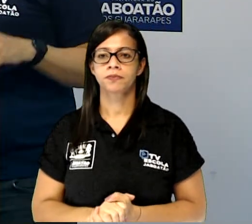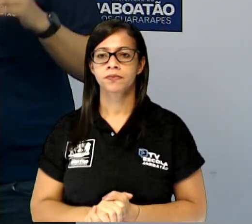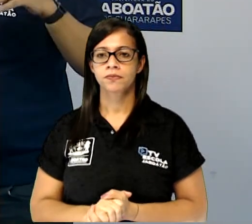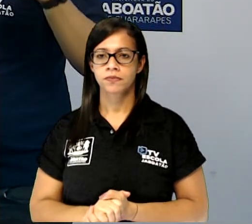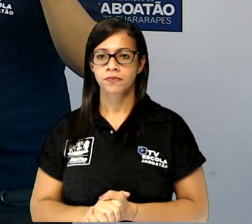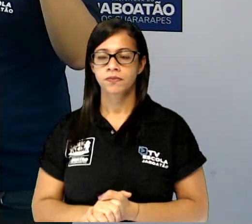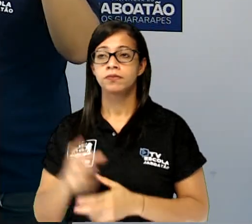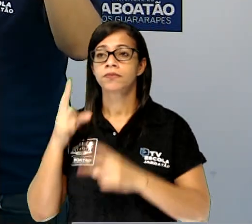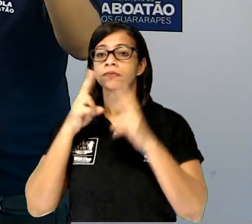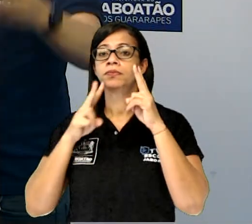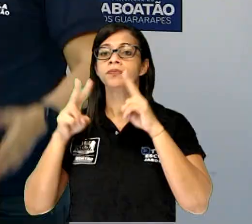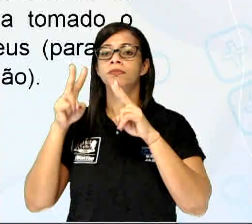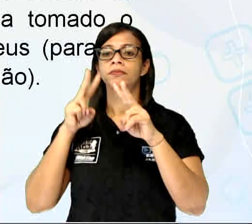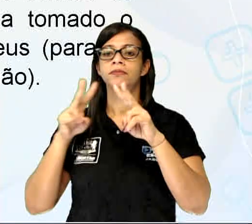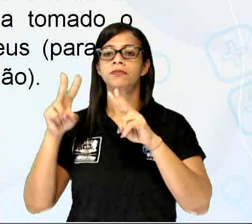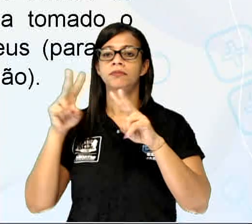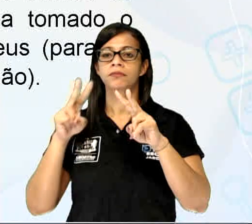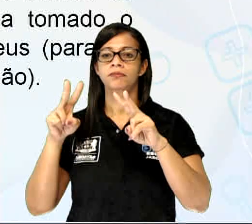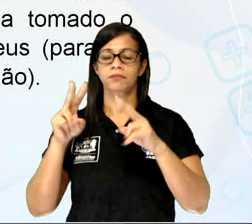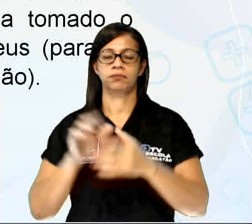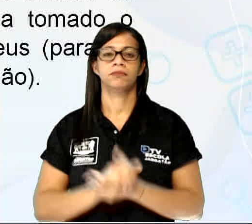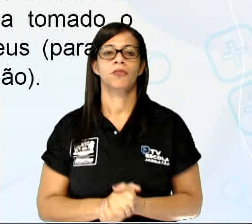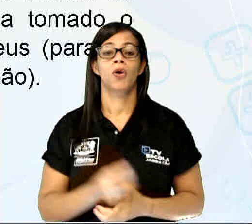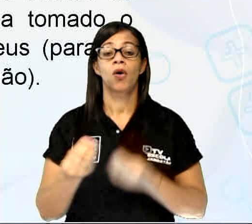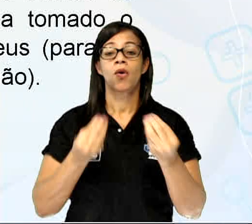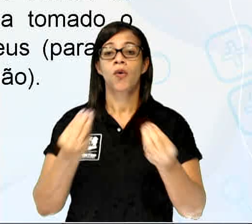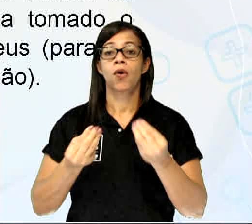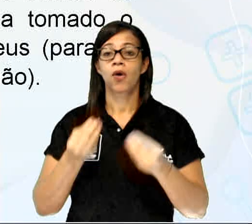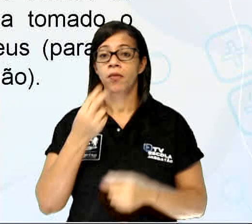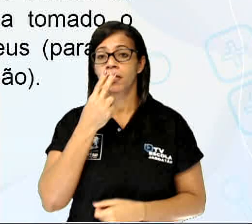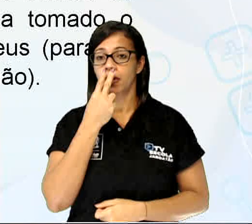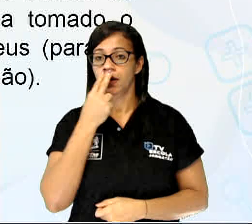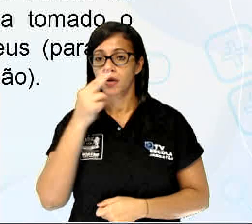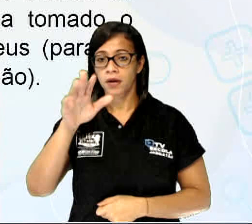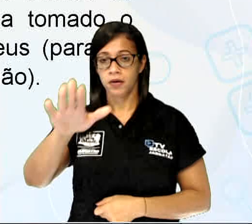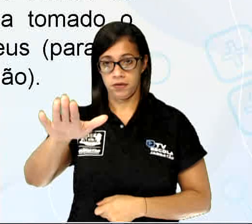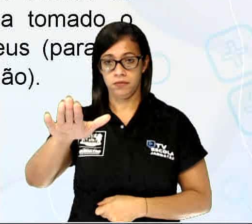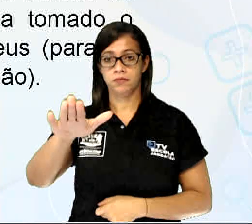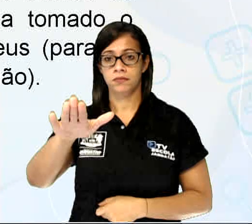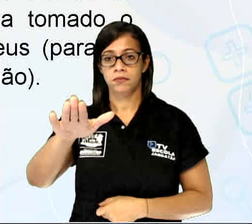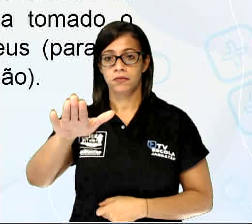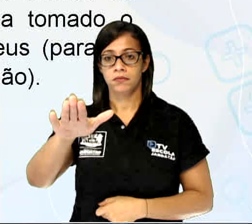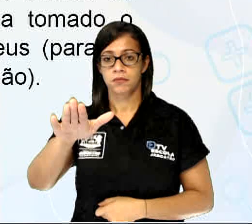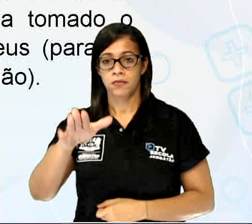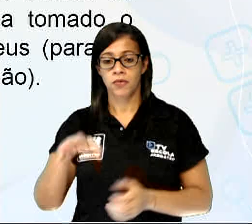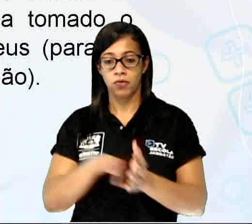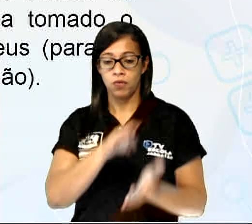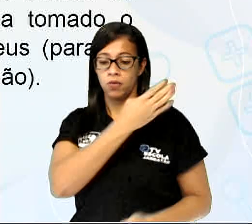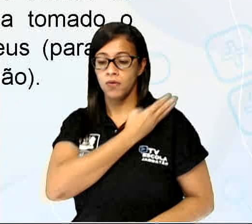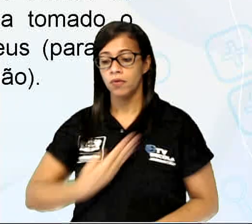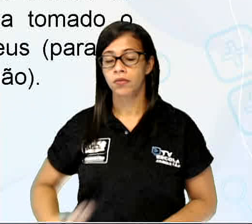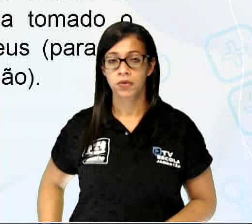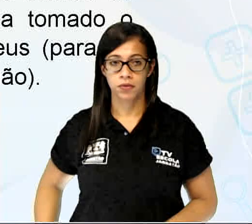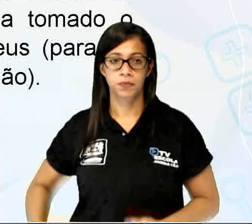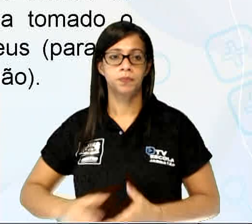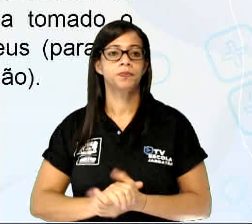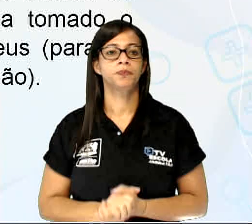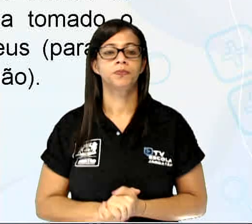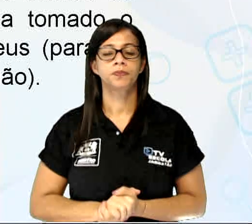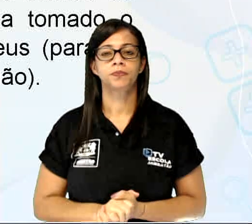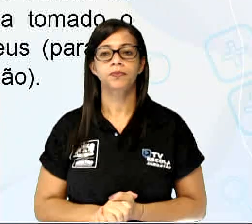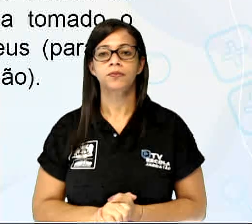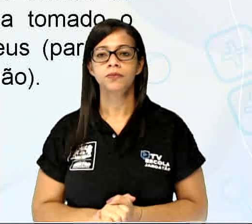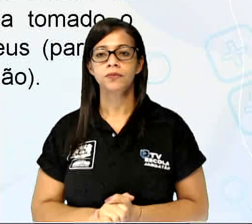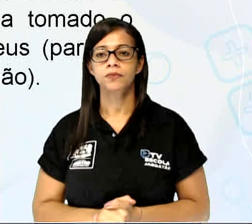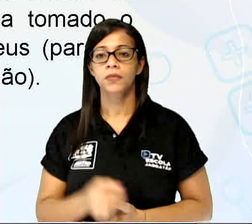histórico da chegada de Hitler ao poder, tá? Bom, ele, inspirado em Mussolini e na Marcha sobre Roma, Hitler